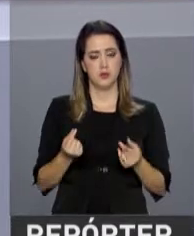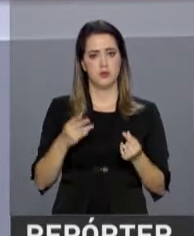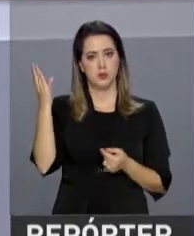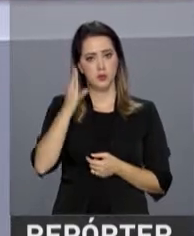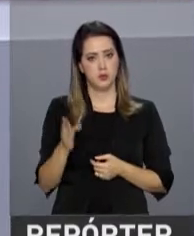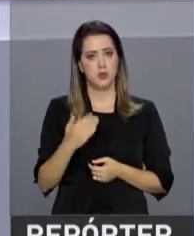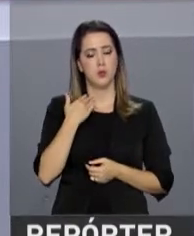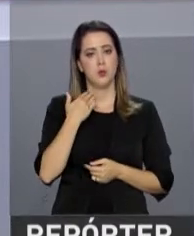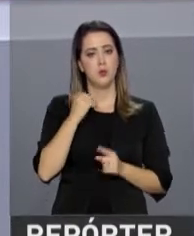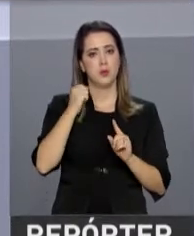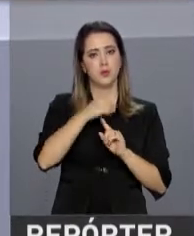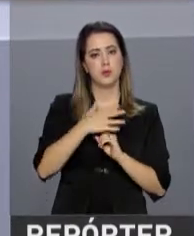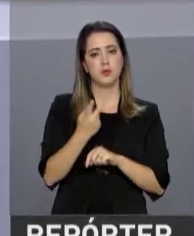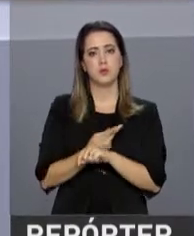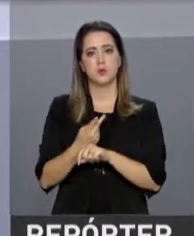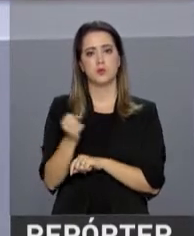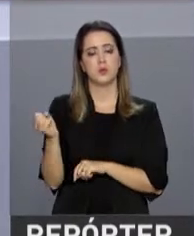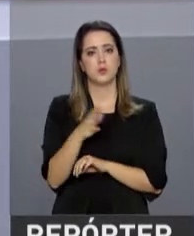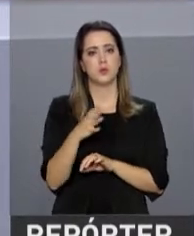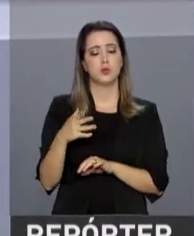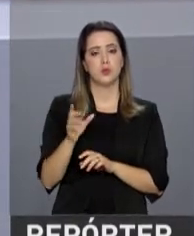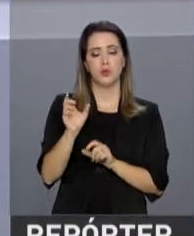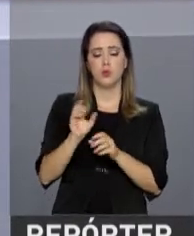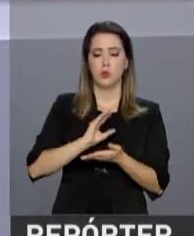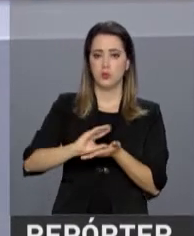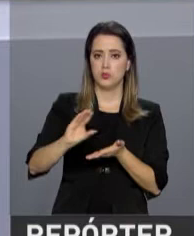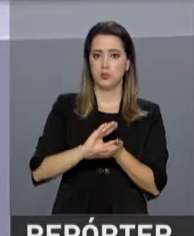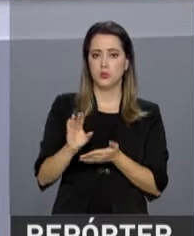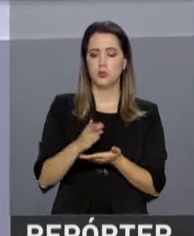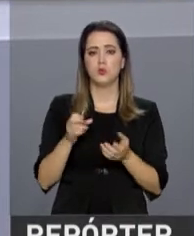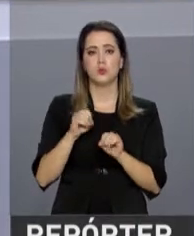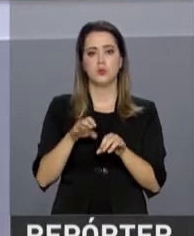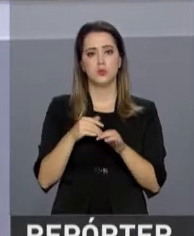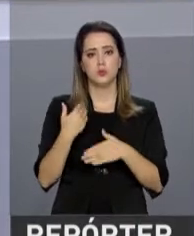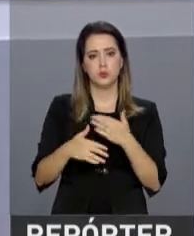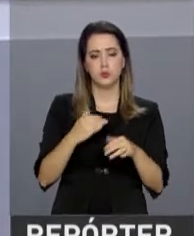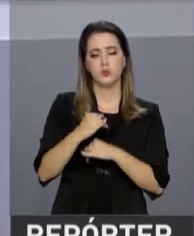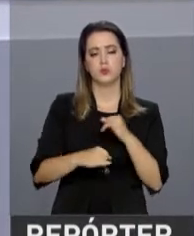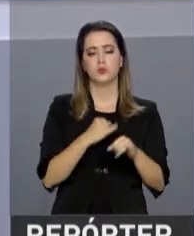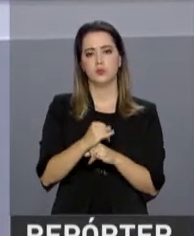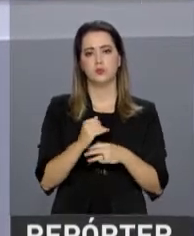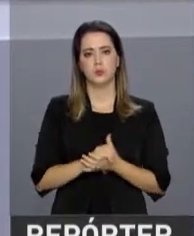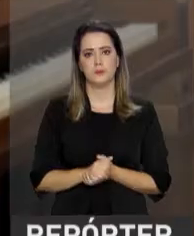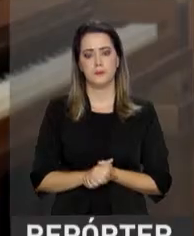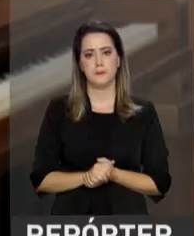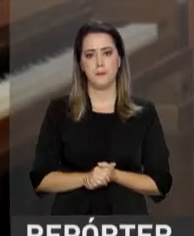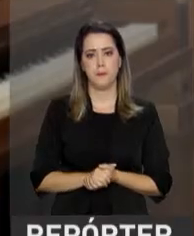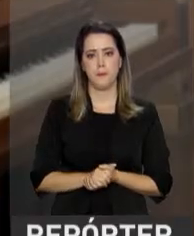brasileiros o banco central está buscando novas parcerias e investindo em educação e conteúdos na internet